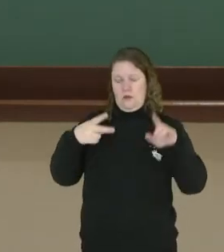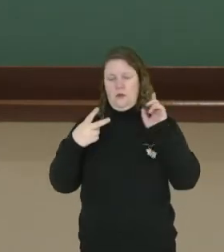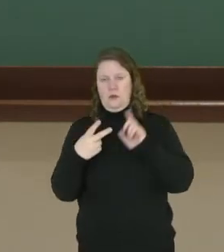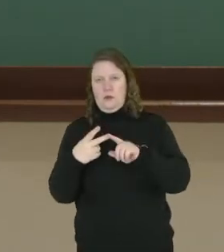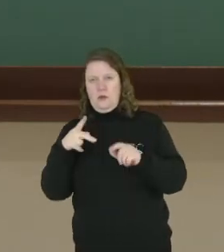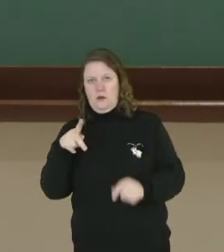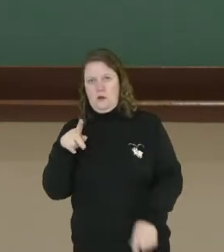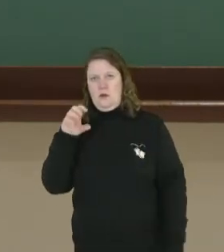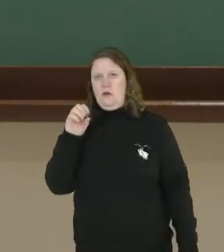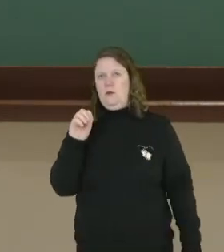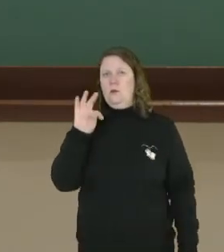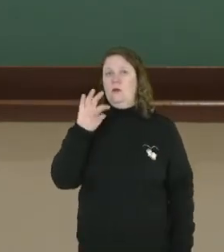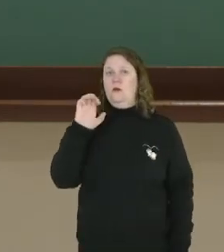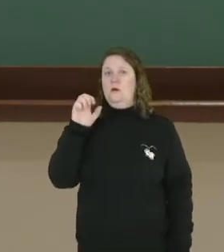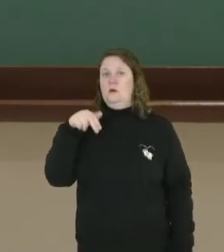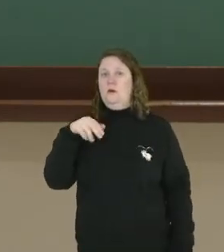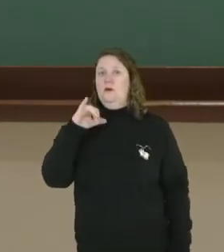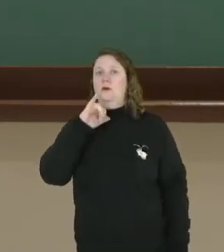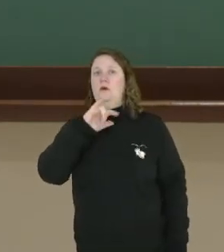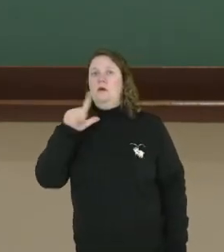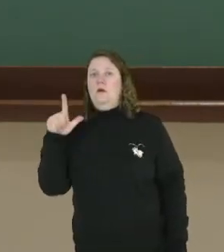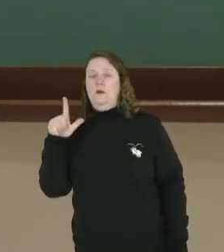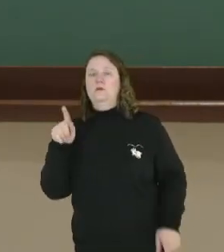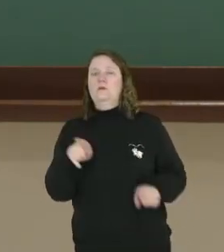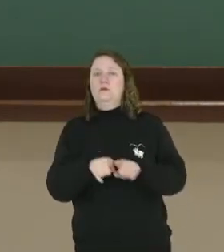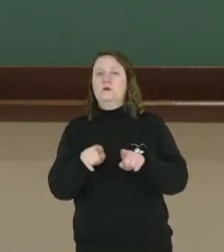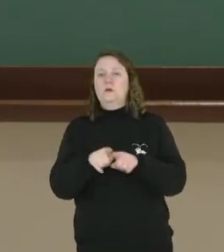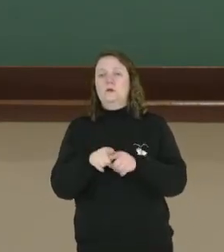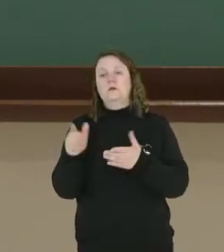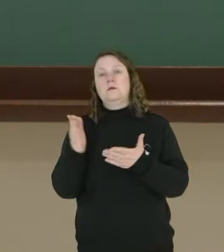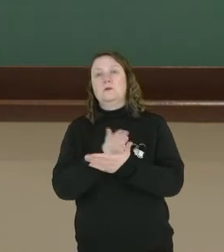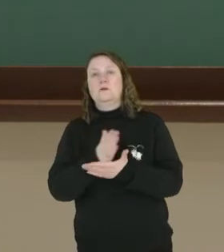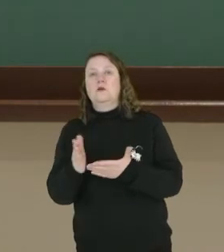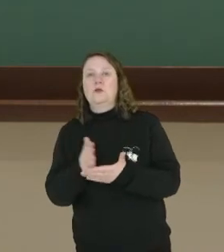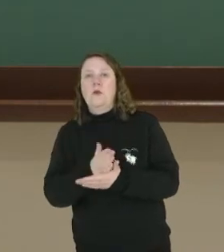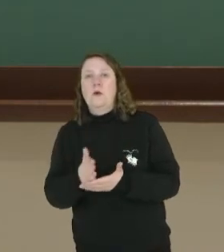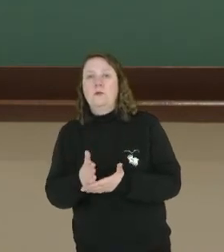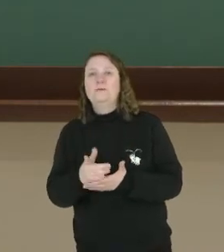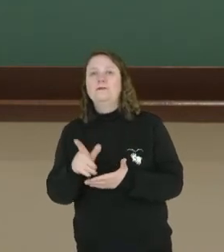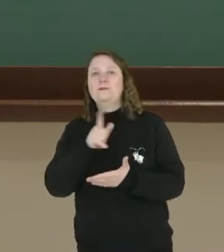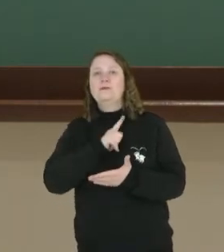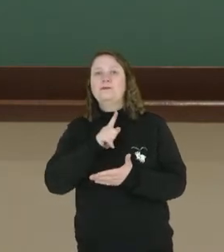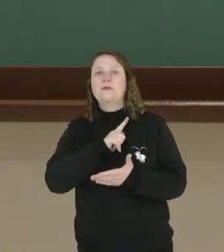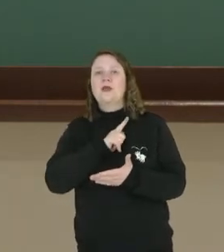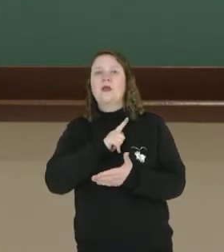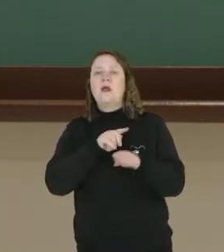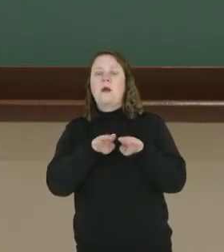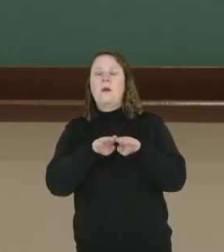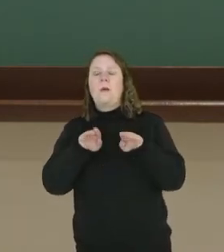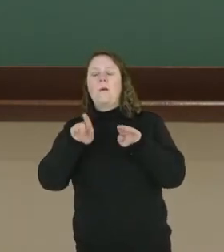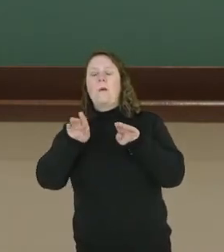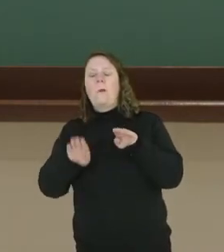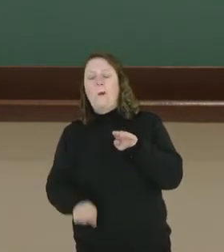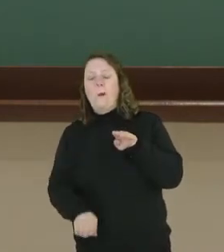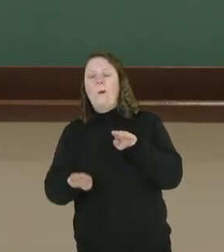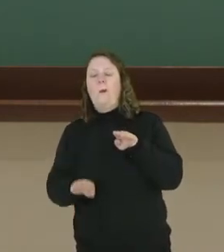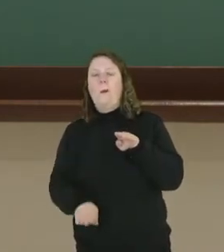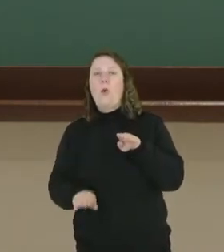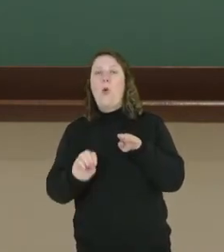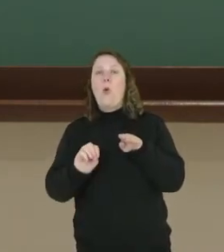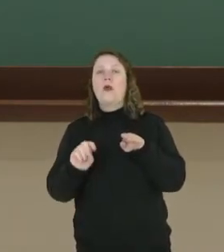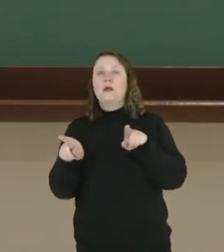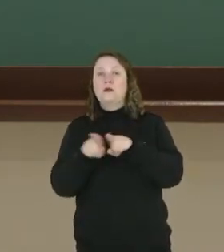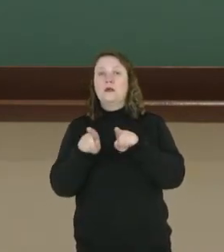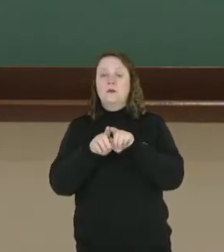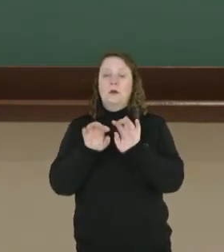certo? Lembre-se que energia potencial é dividida em energia potencial gravitacional e elástica. Essa menina que está ali está